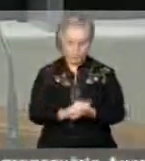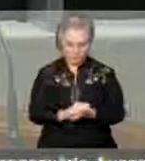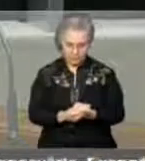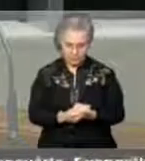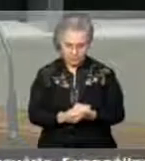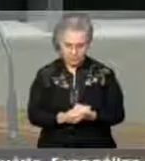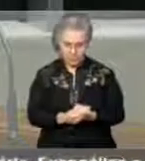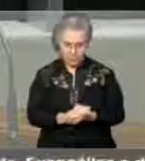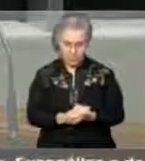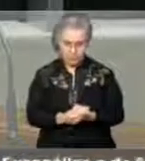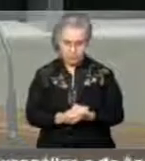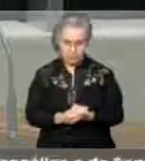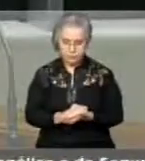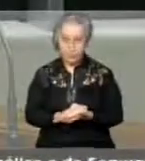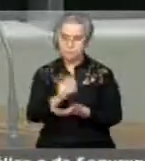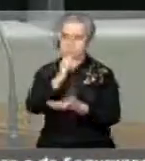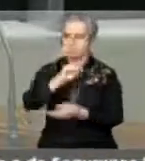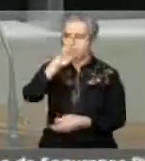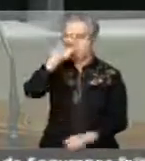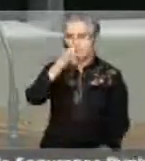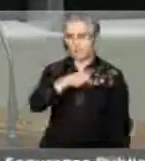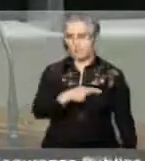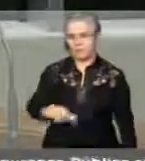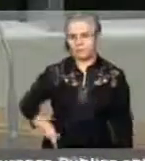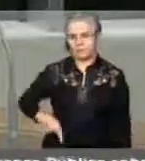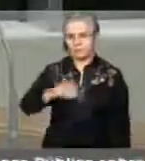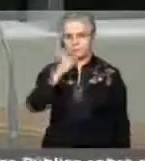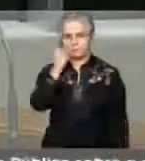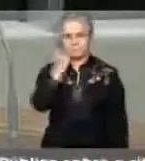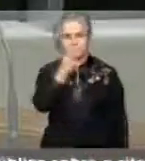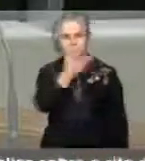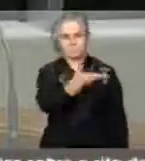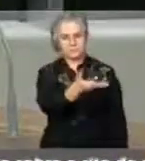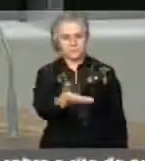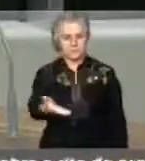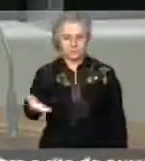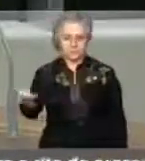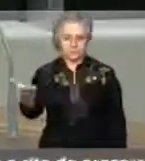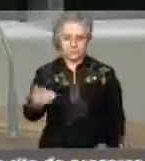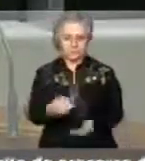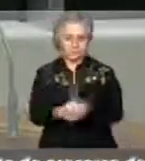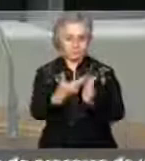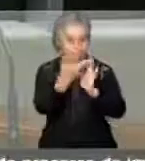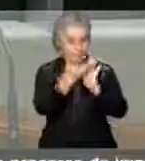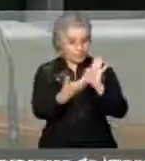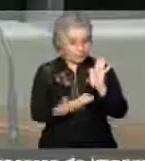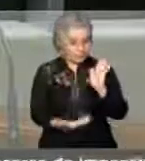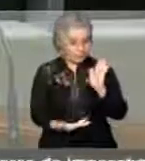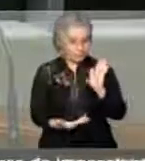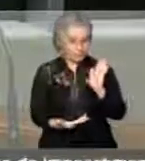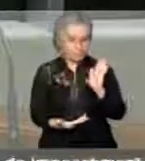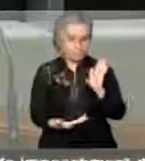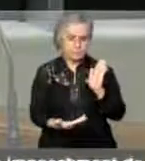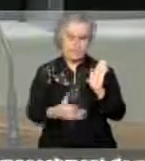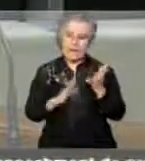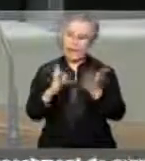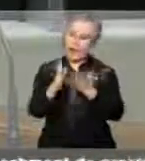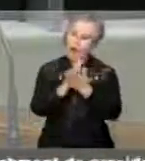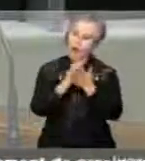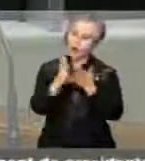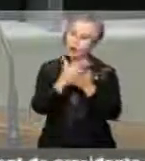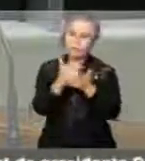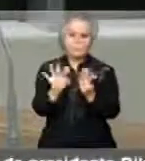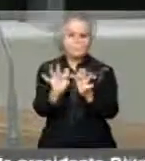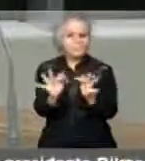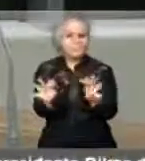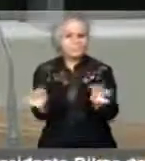gênero. Senhor Presidente, senhoras e senhores deputados, essas algumas considerações